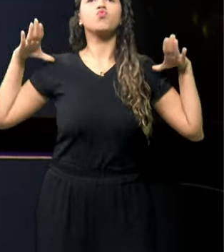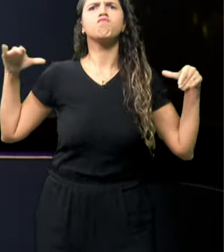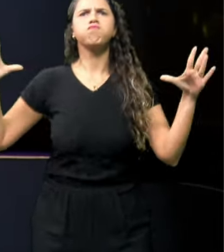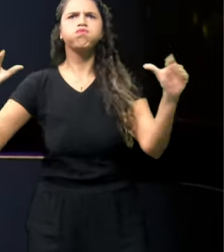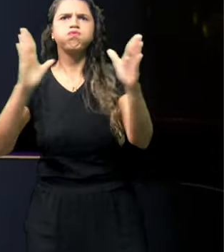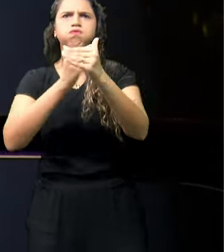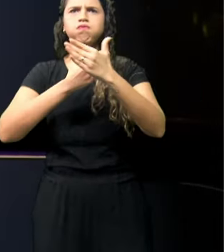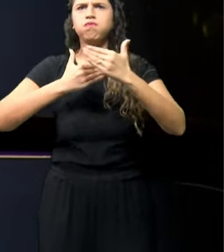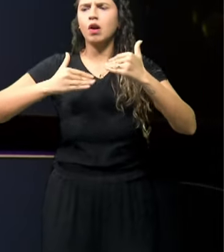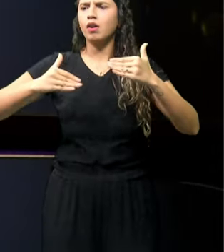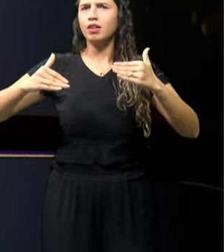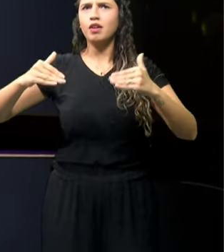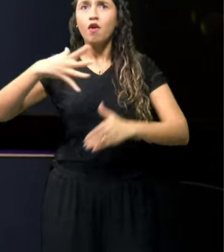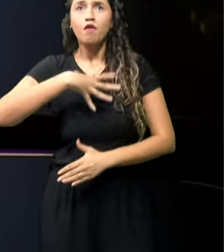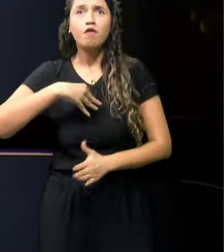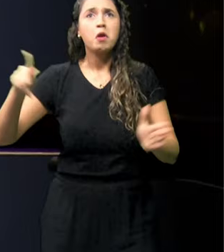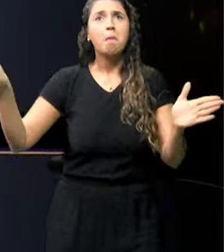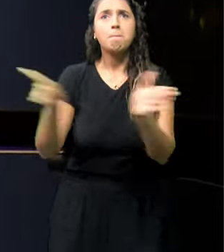de